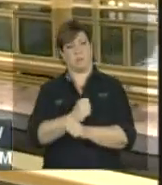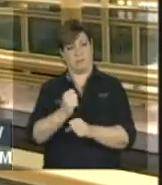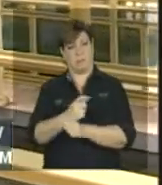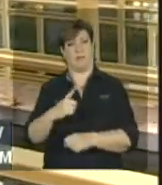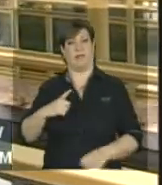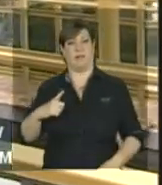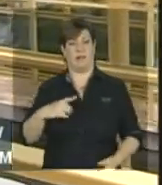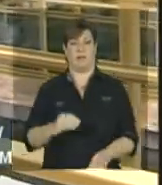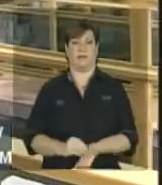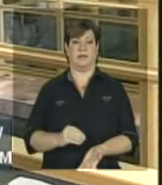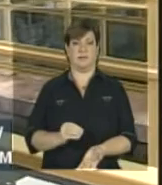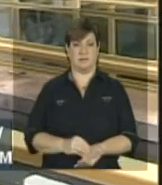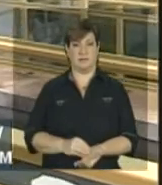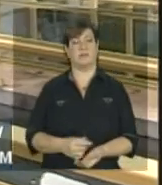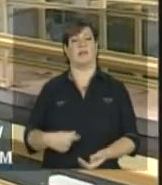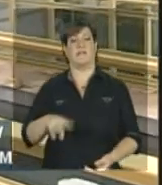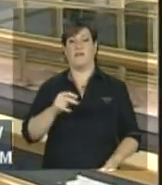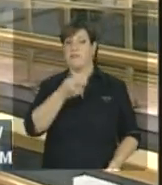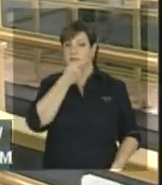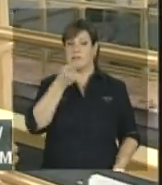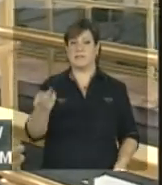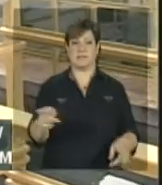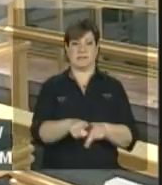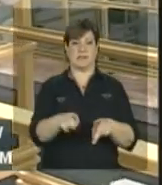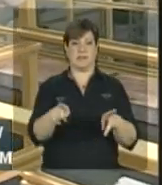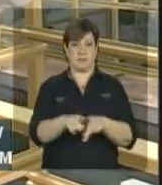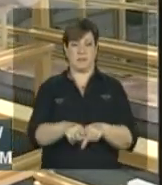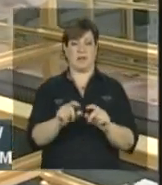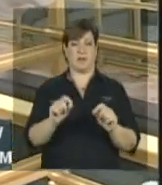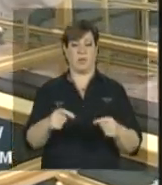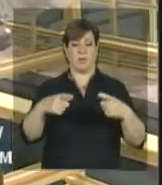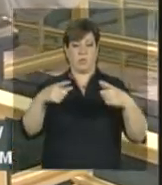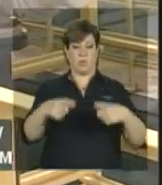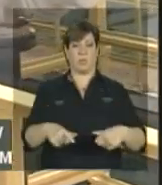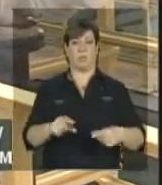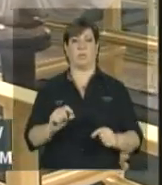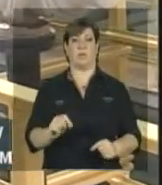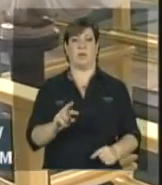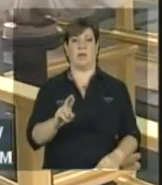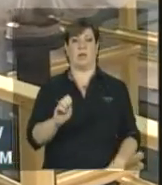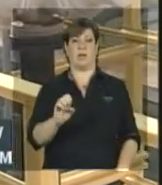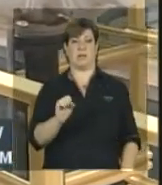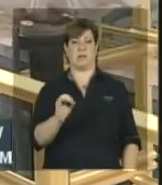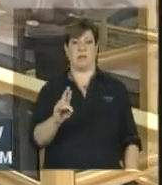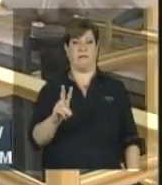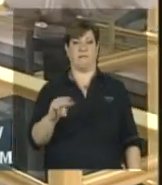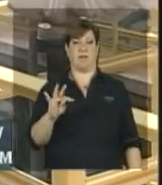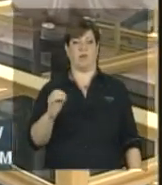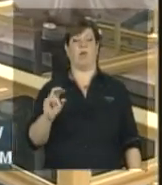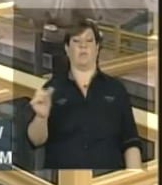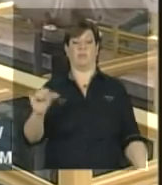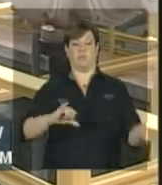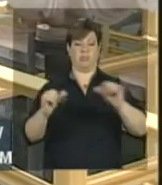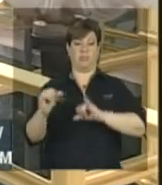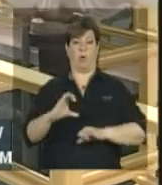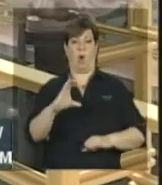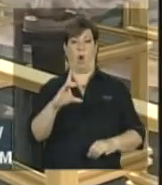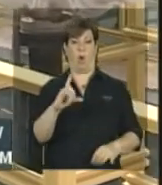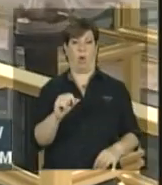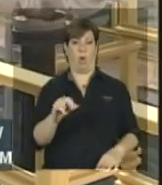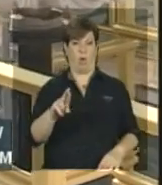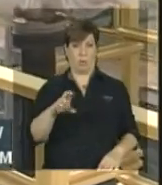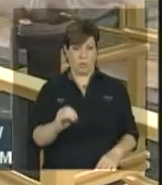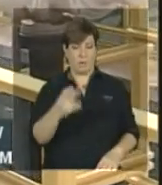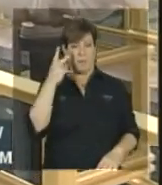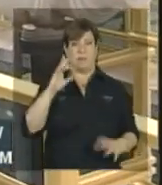conclusão. E vão avistar também o reservatório de contato, que é onde se coloca a cloração